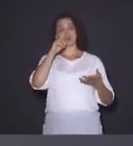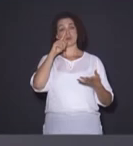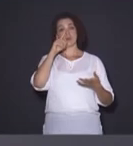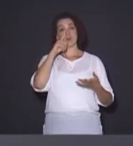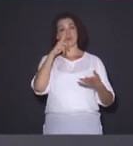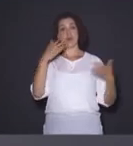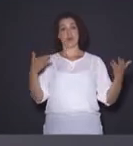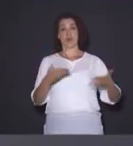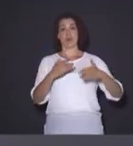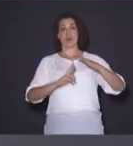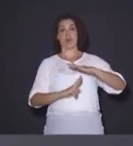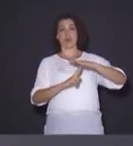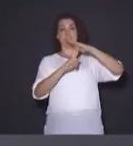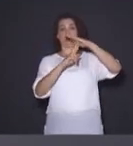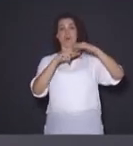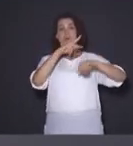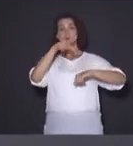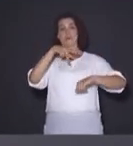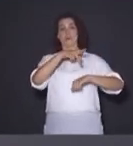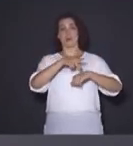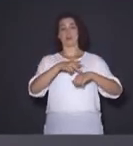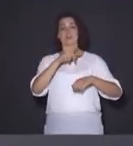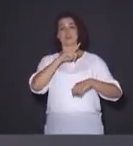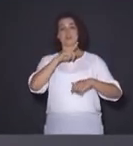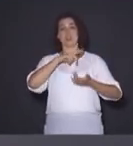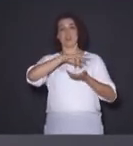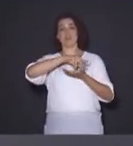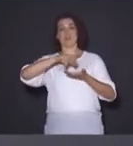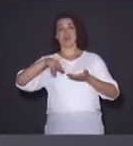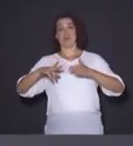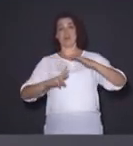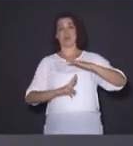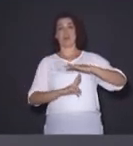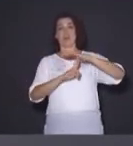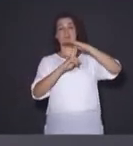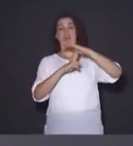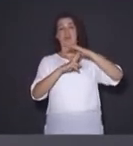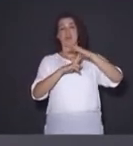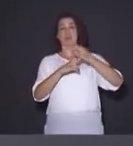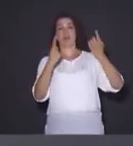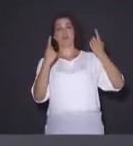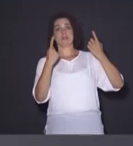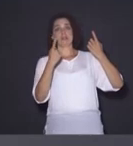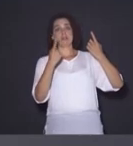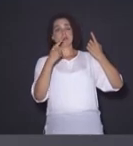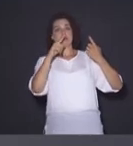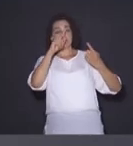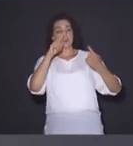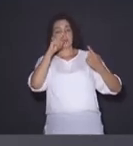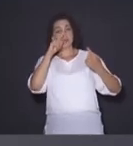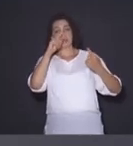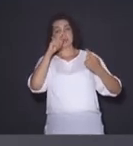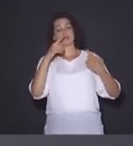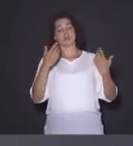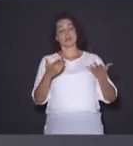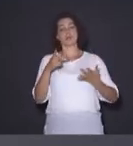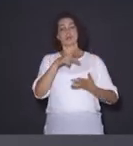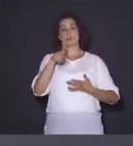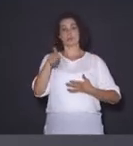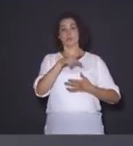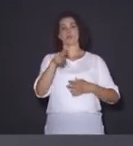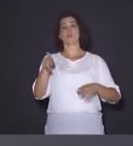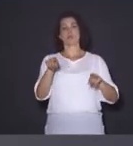país nós temos um monte de eleitores nem sendo é levado sendo ameaçados na então ser professor também se